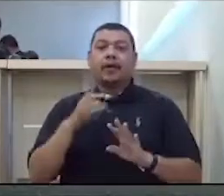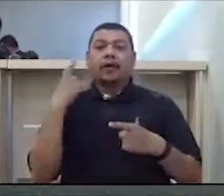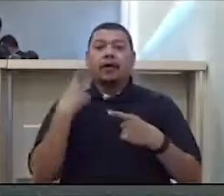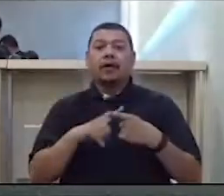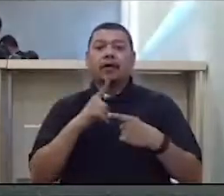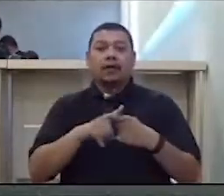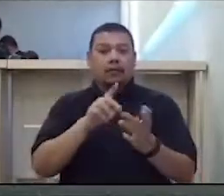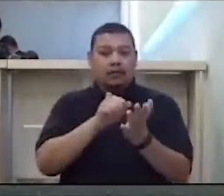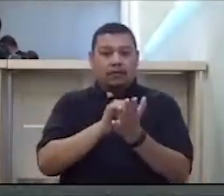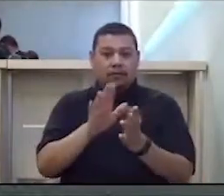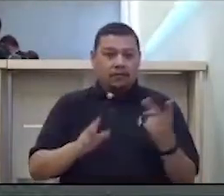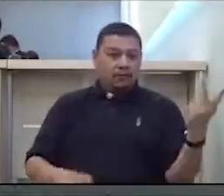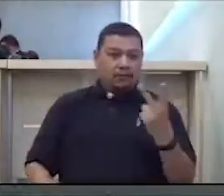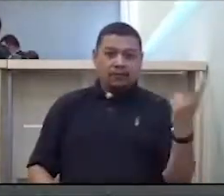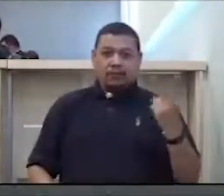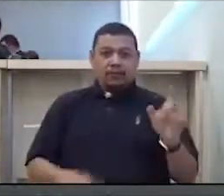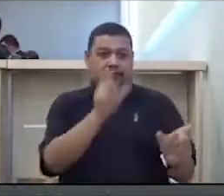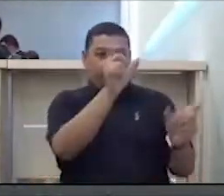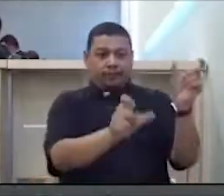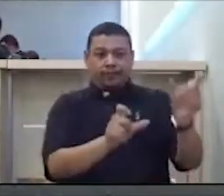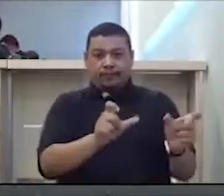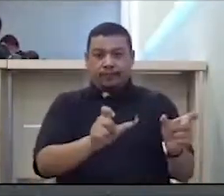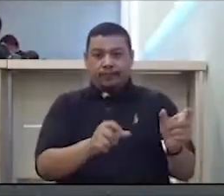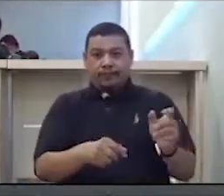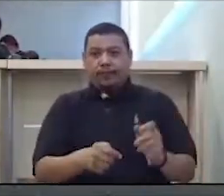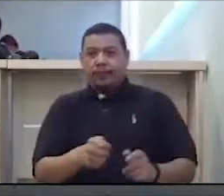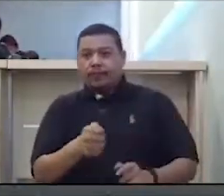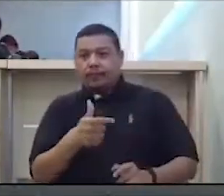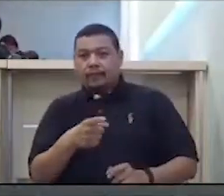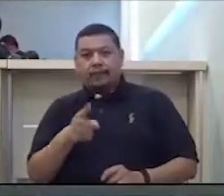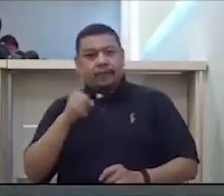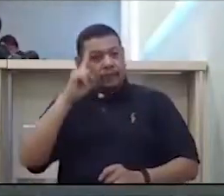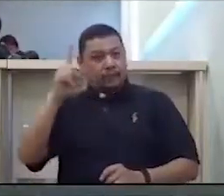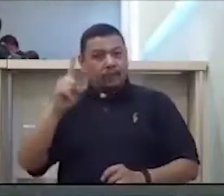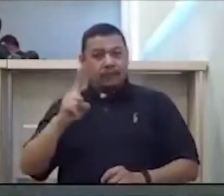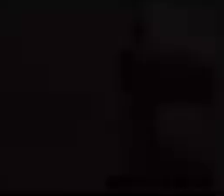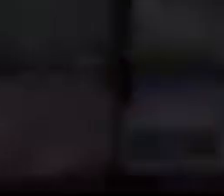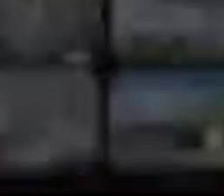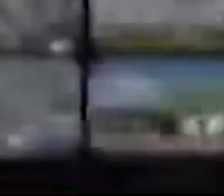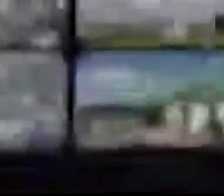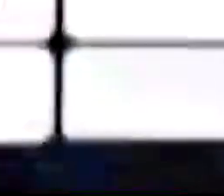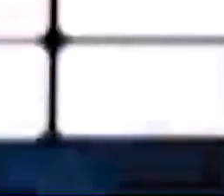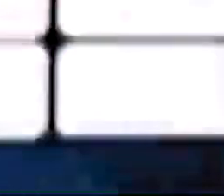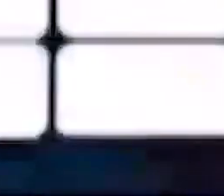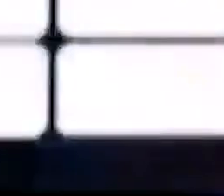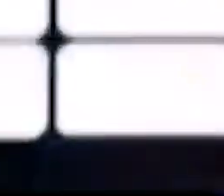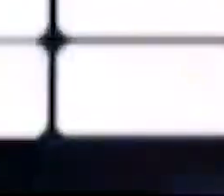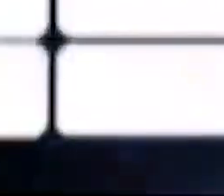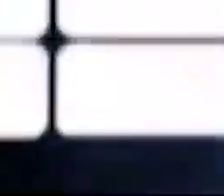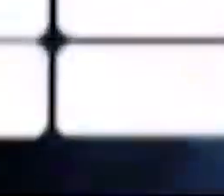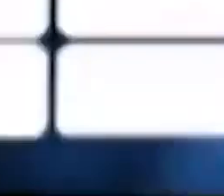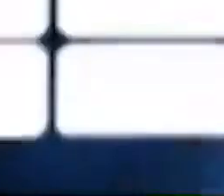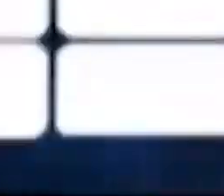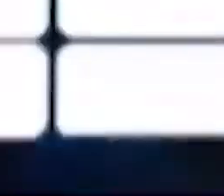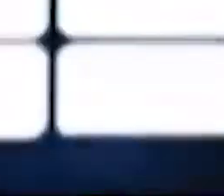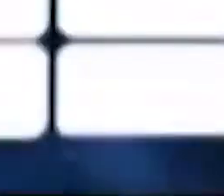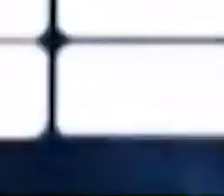exonerou duas pessoas na véspera do Dia dos Trabalhadores? Obrigado. Thank you.